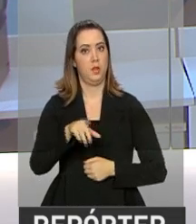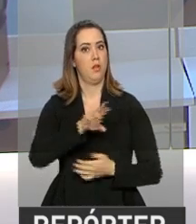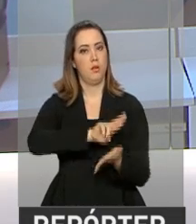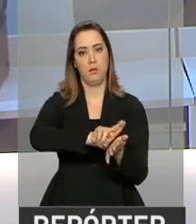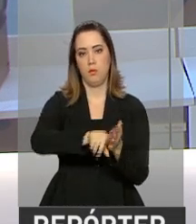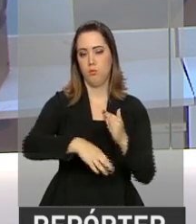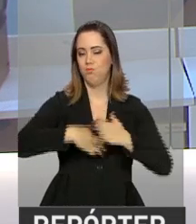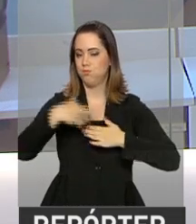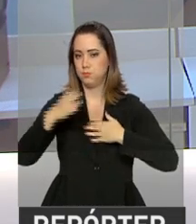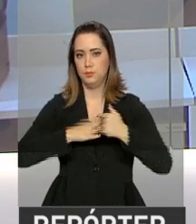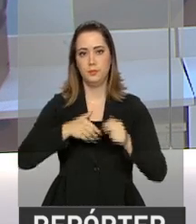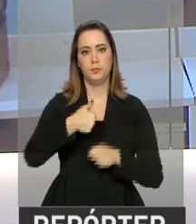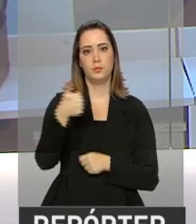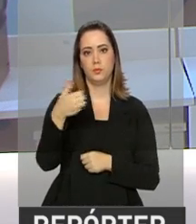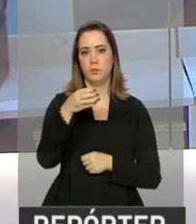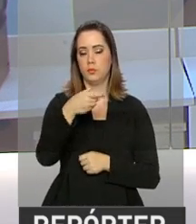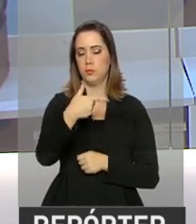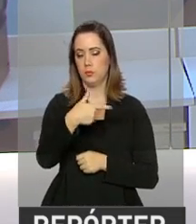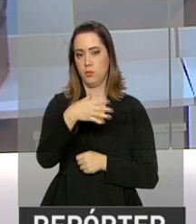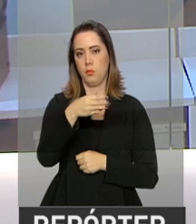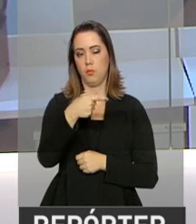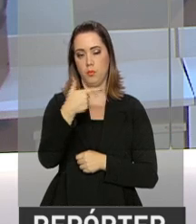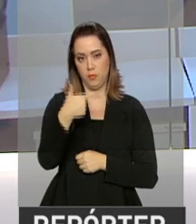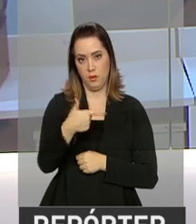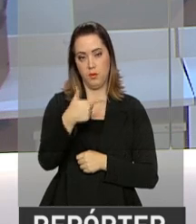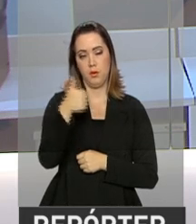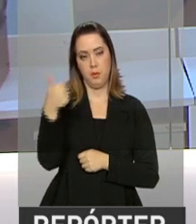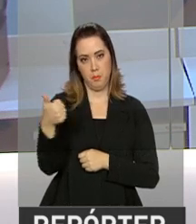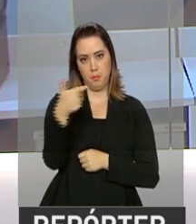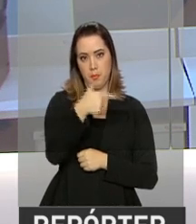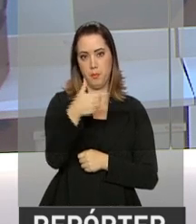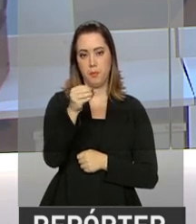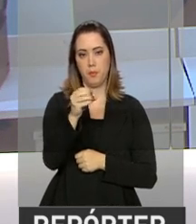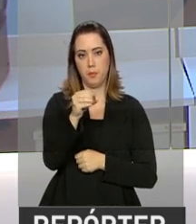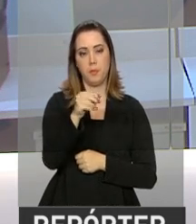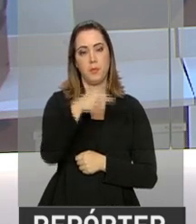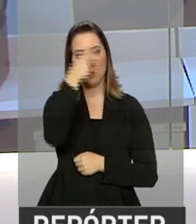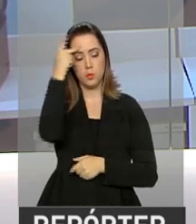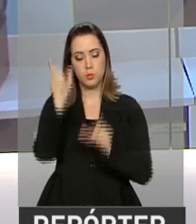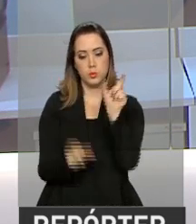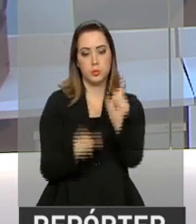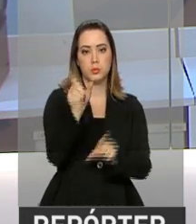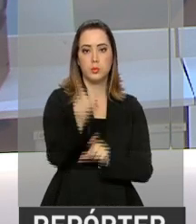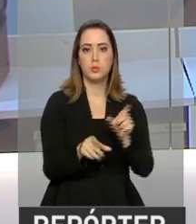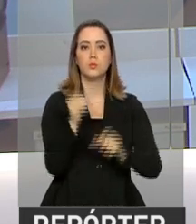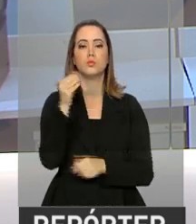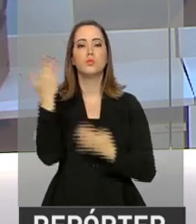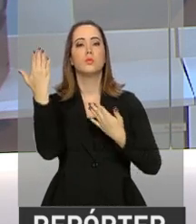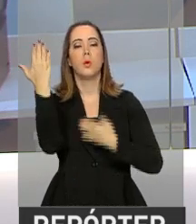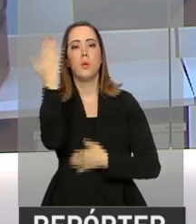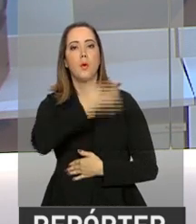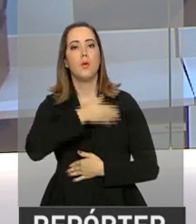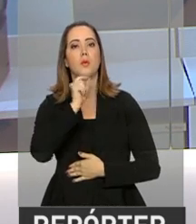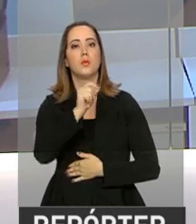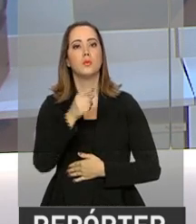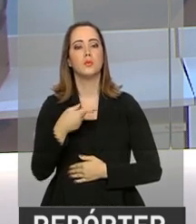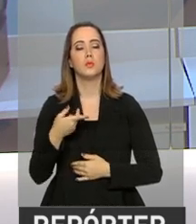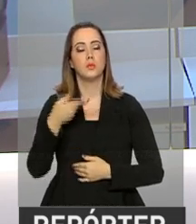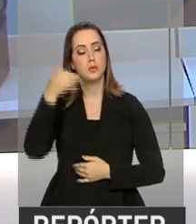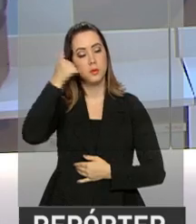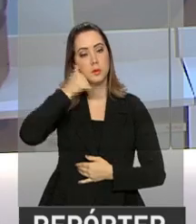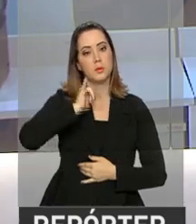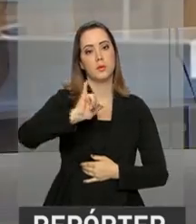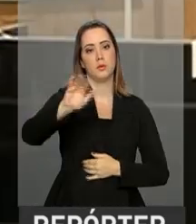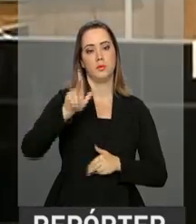entre polícia federal militares e e polícia civil fizeram um simulado para testar ações de prevenção ao